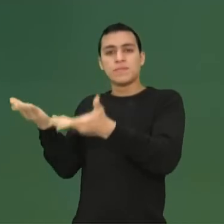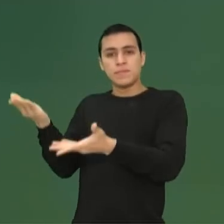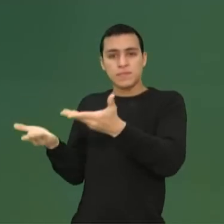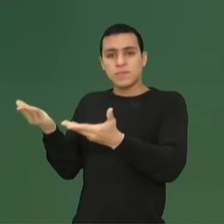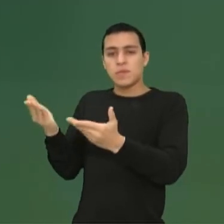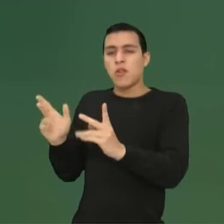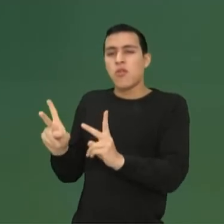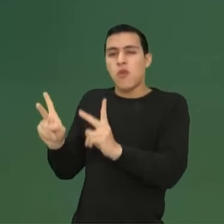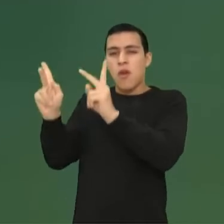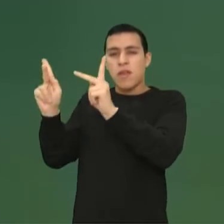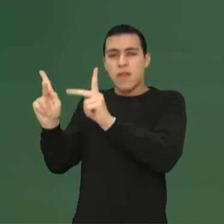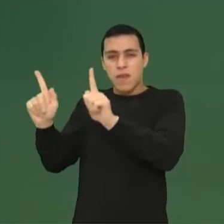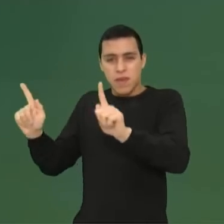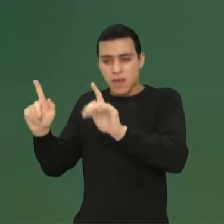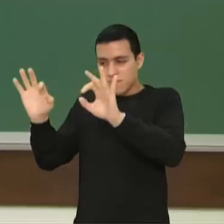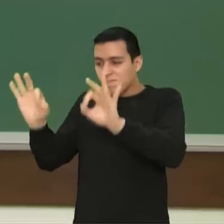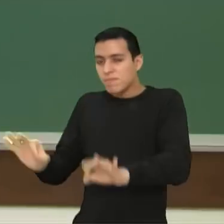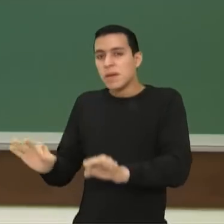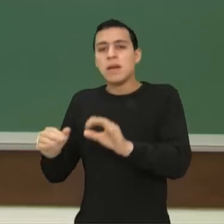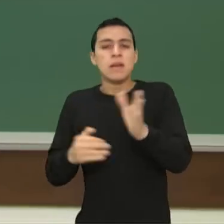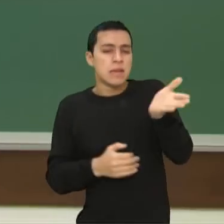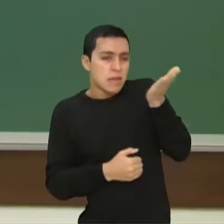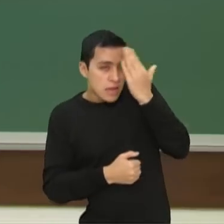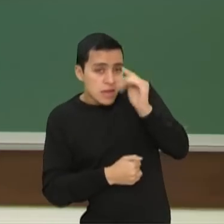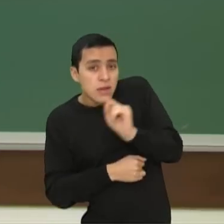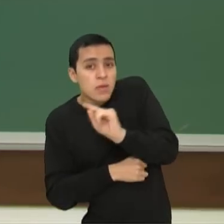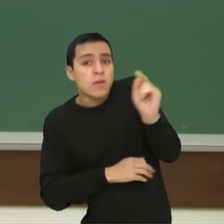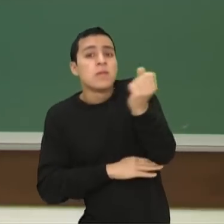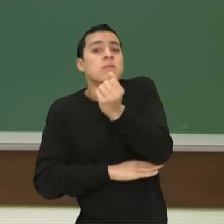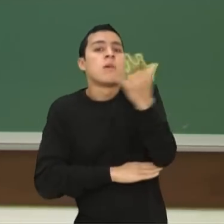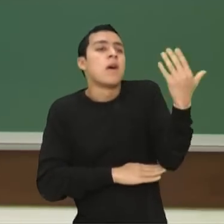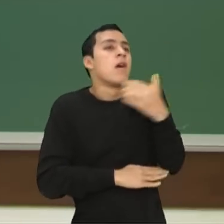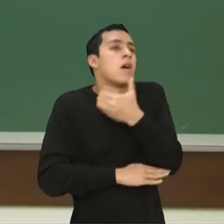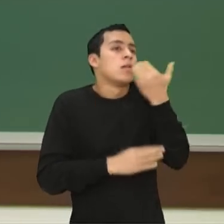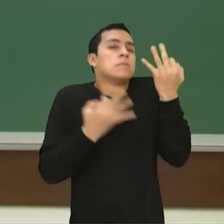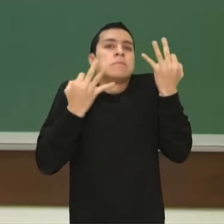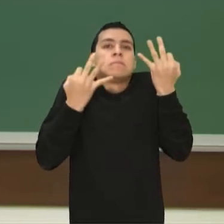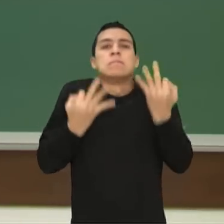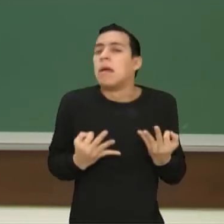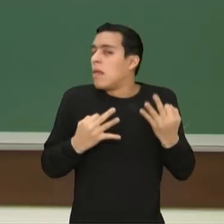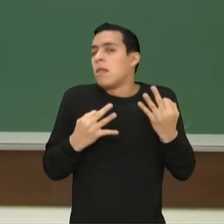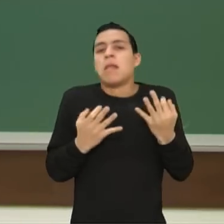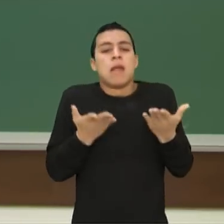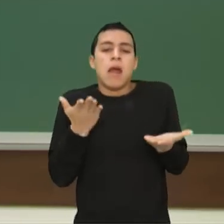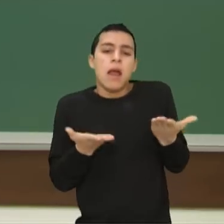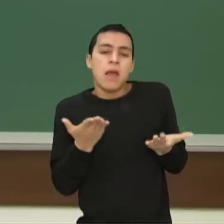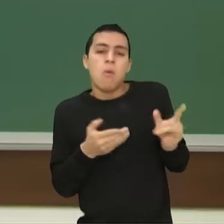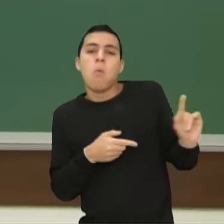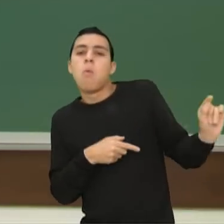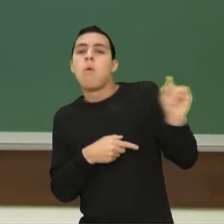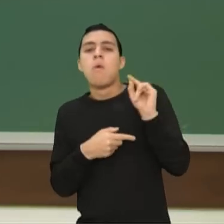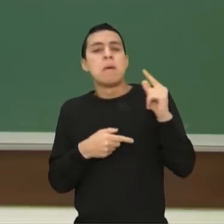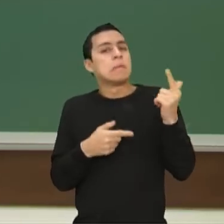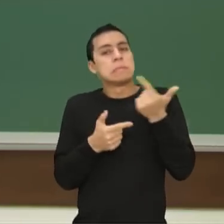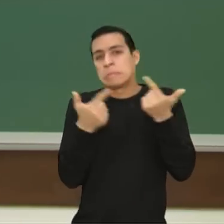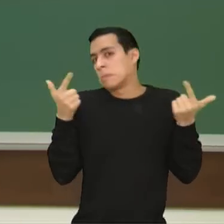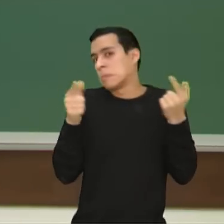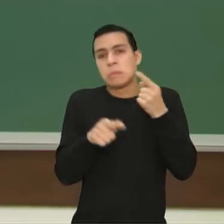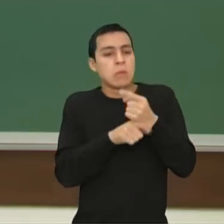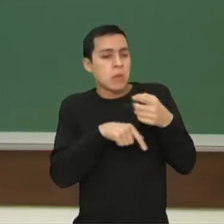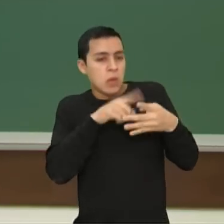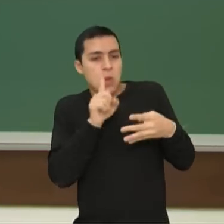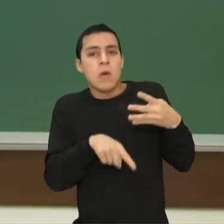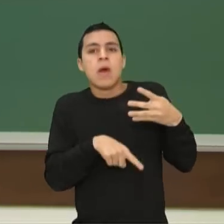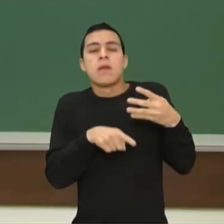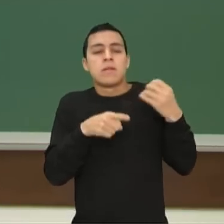quilos do outro. Claro que a gente sabe que na natureza as frutas não têm a mesma massa. Eu não vou encontrar 4